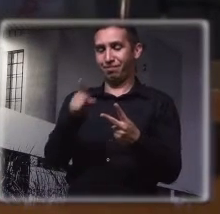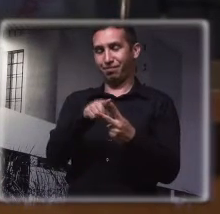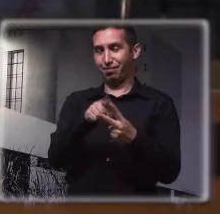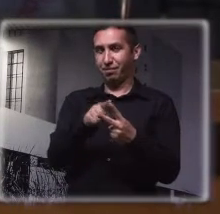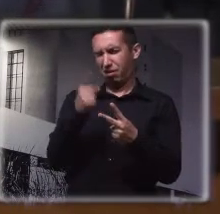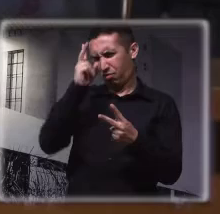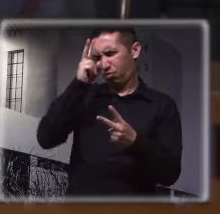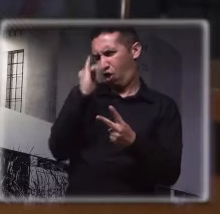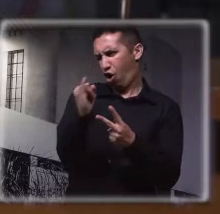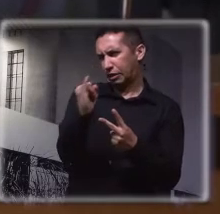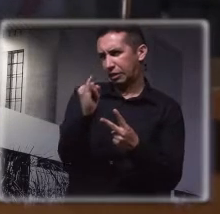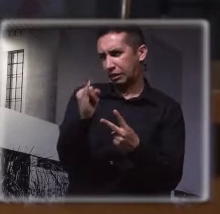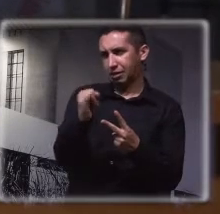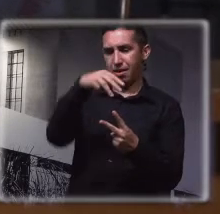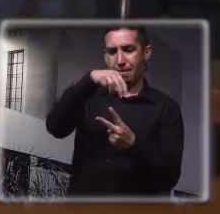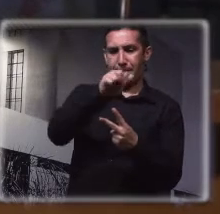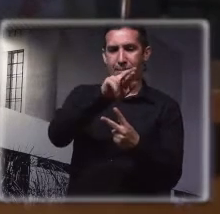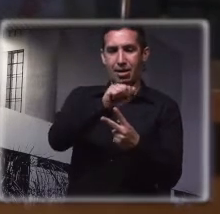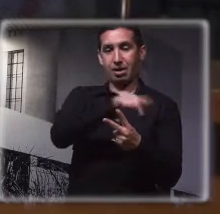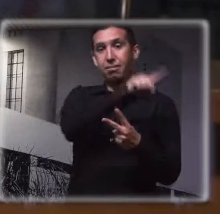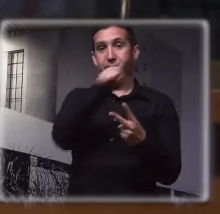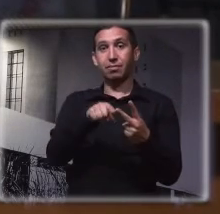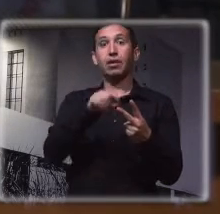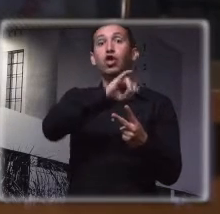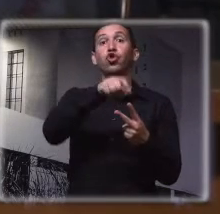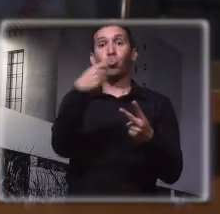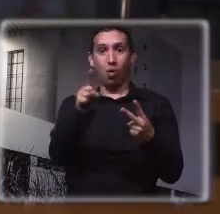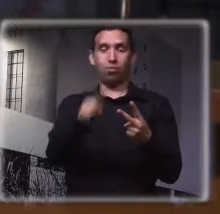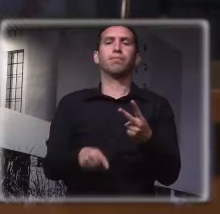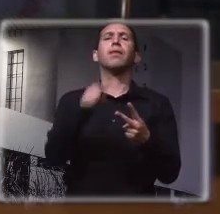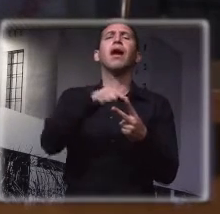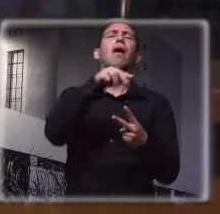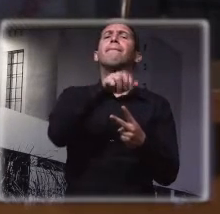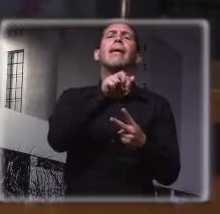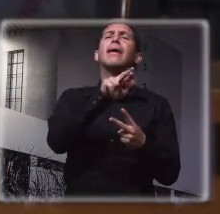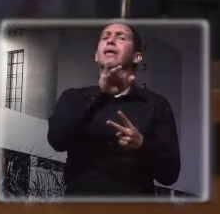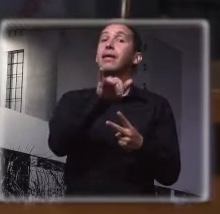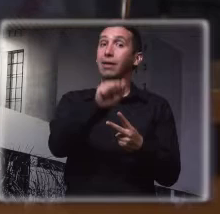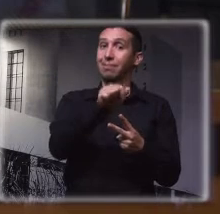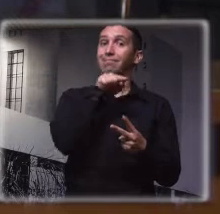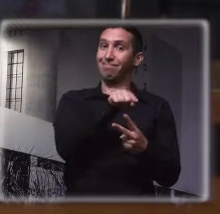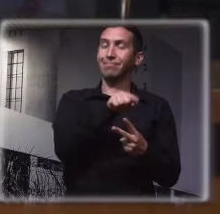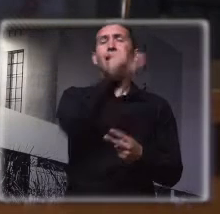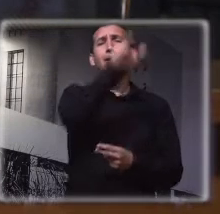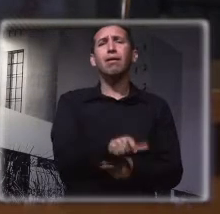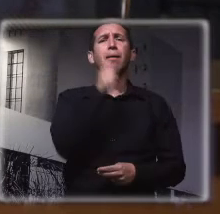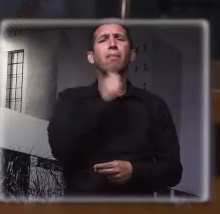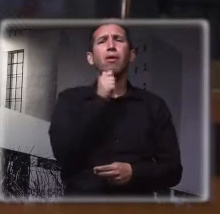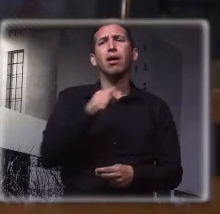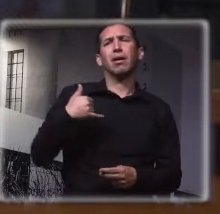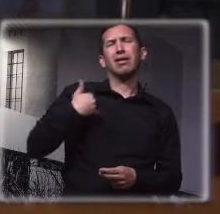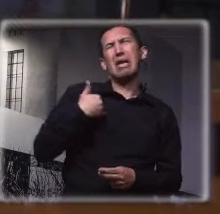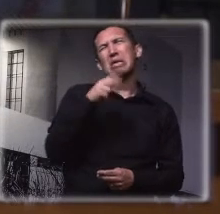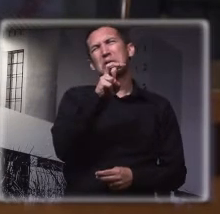Vou contar a história da Dona Maria e do João. A Dona Maria é uma senhora de uns